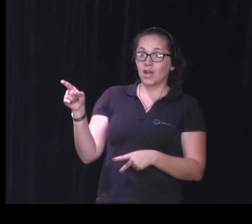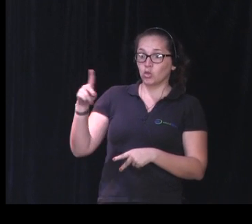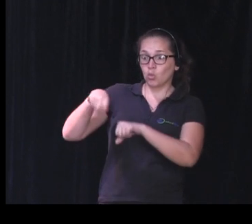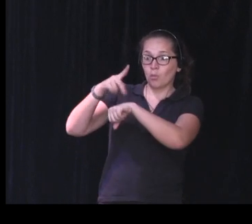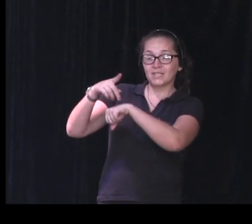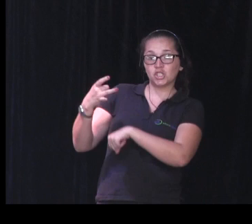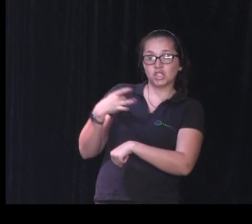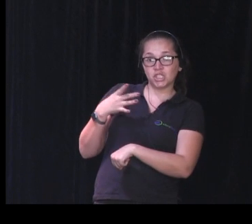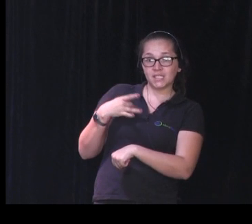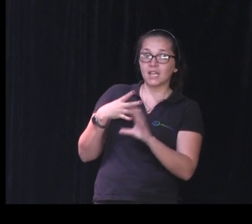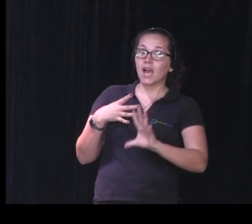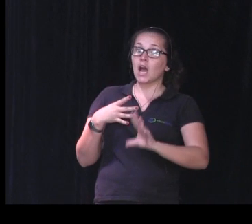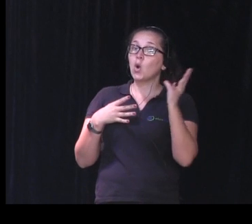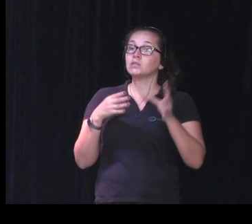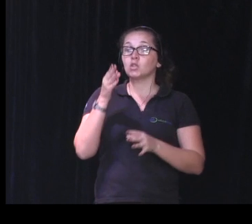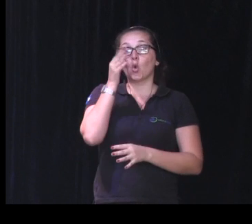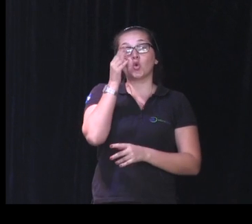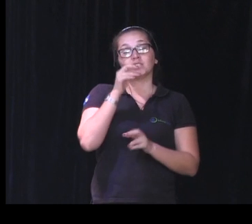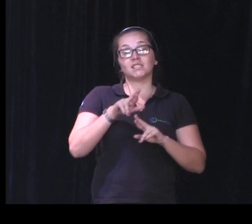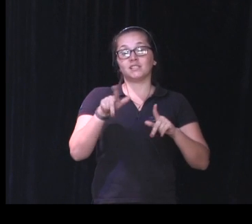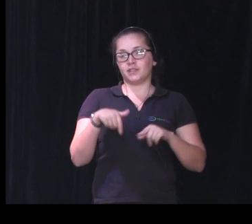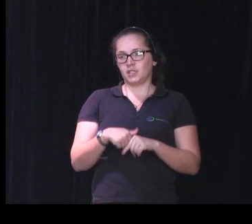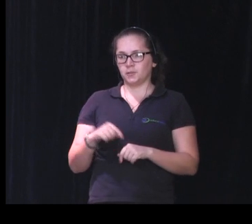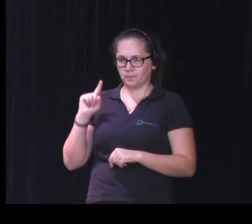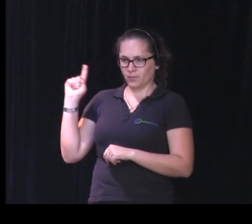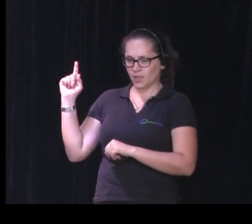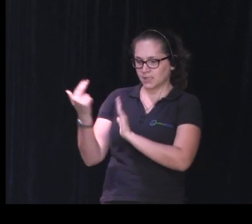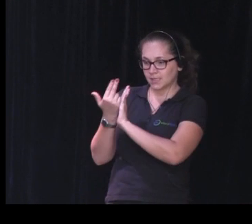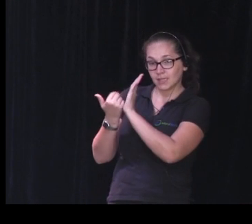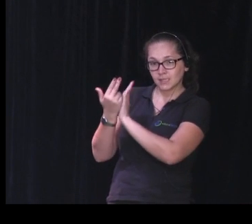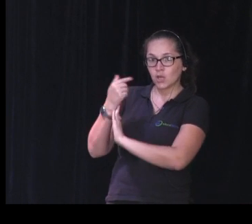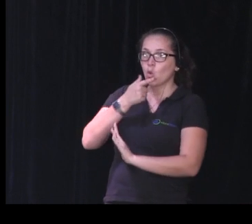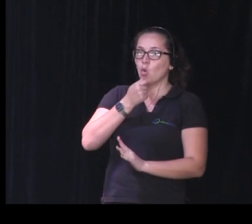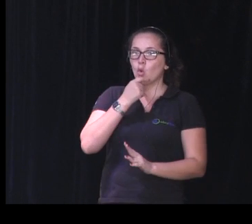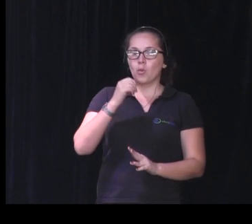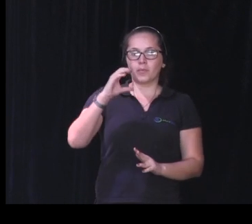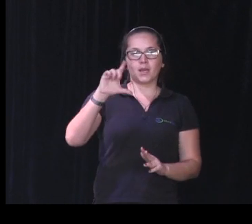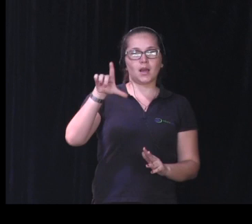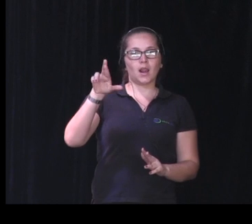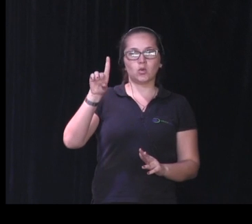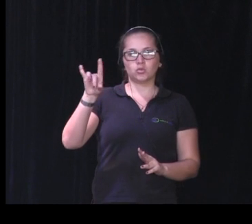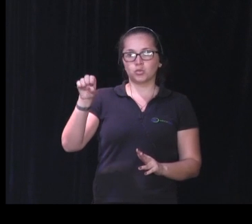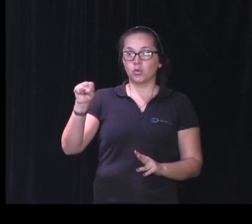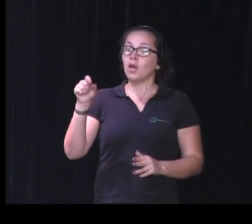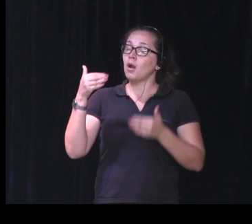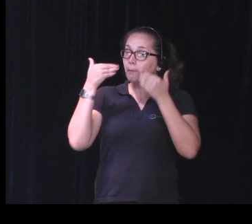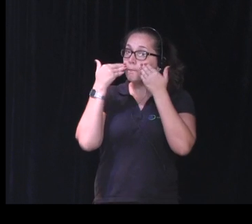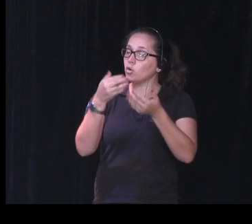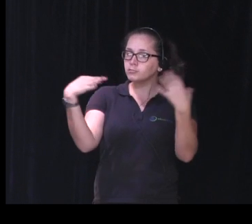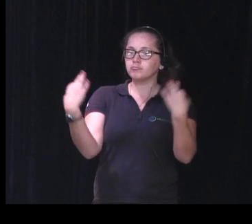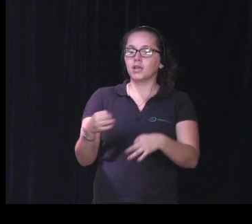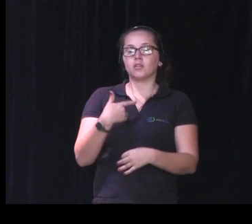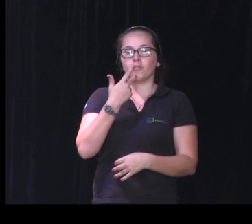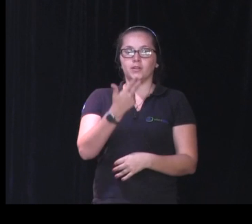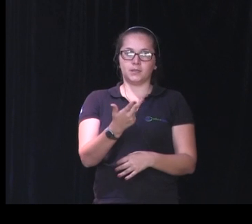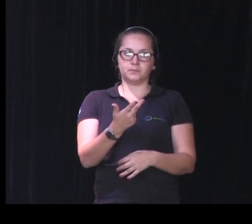populosa, no Chile acontece uma coisa curiosa. Este desenho de Cláudio Gair